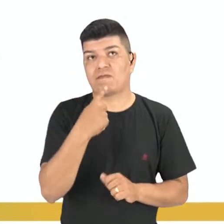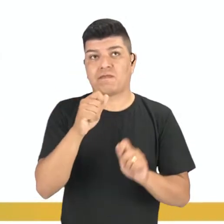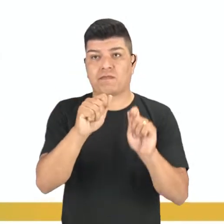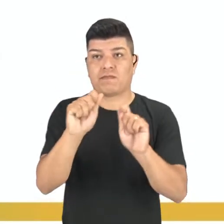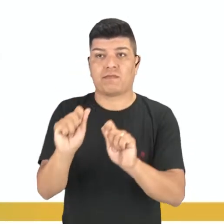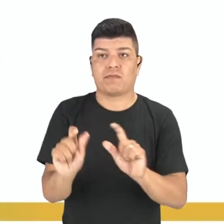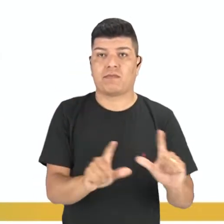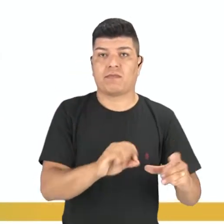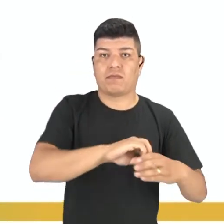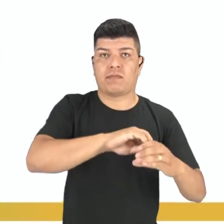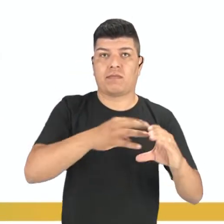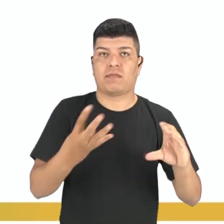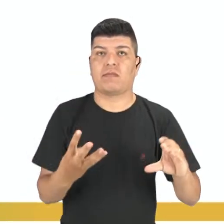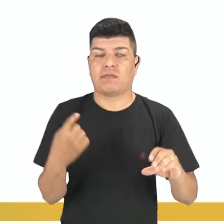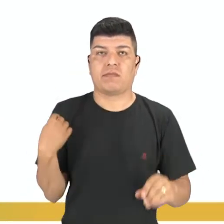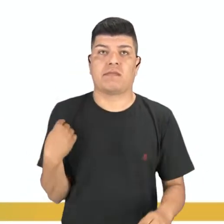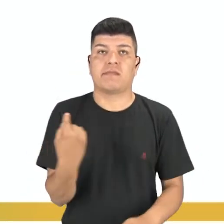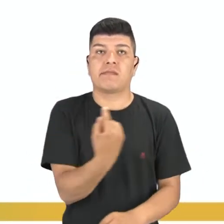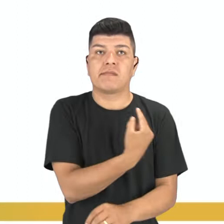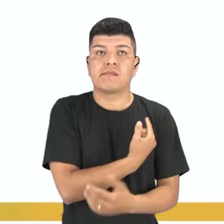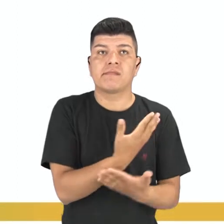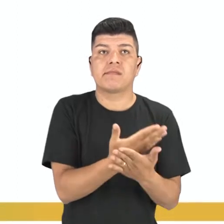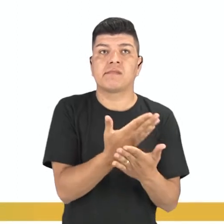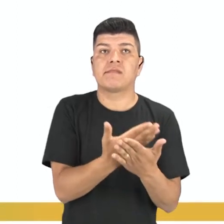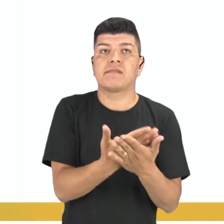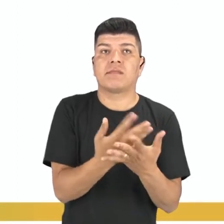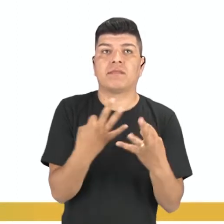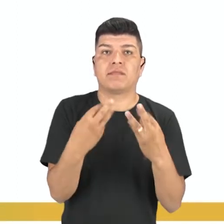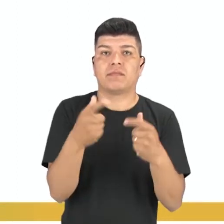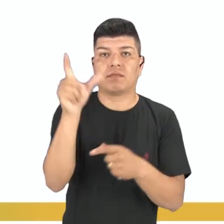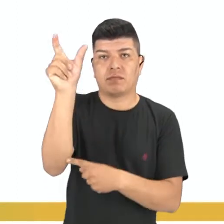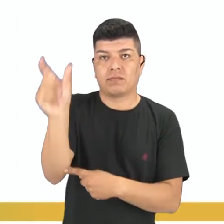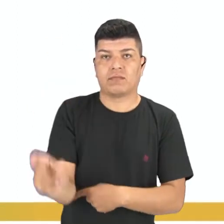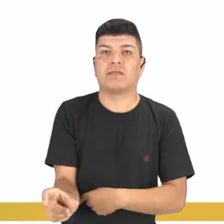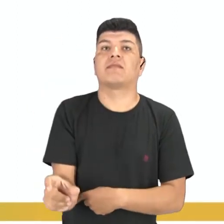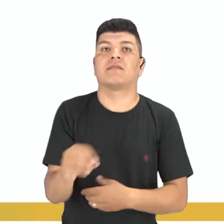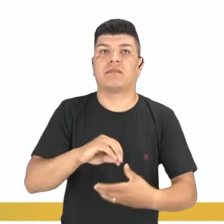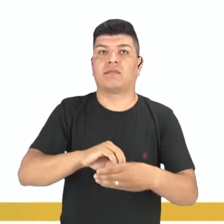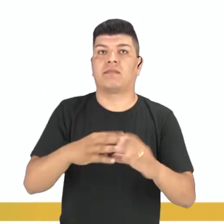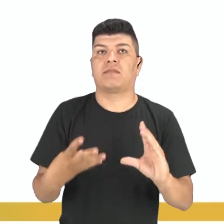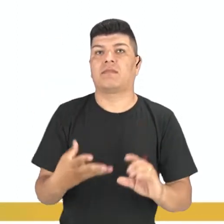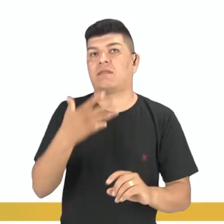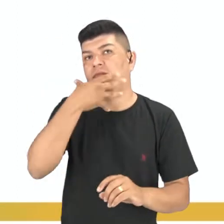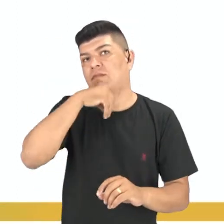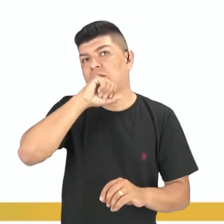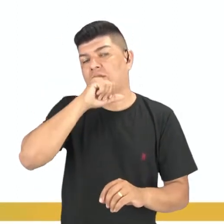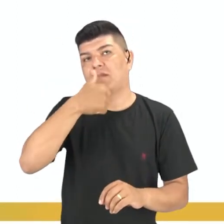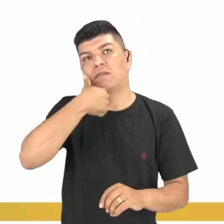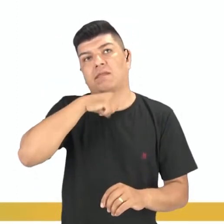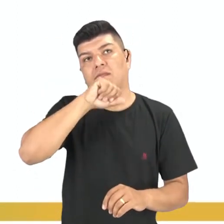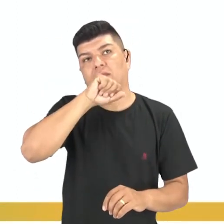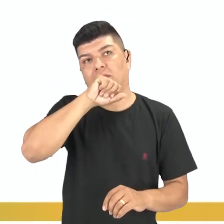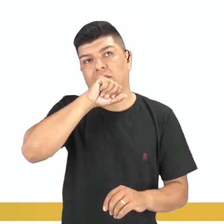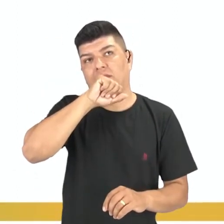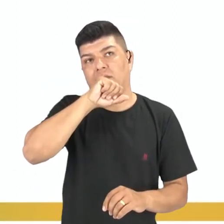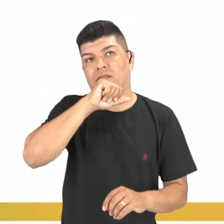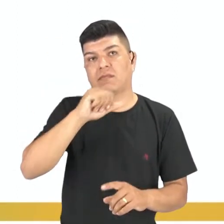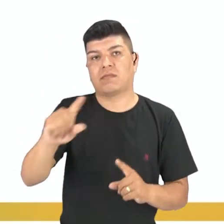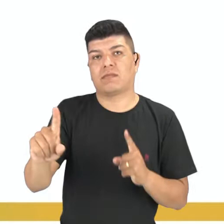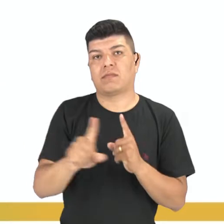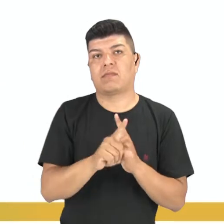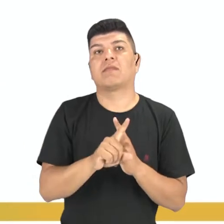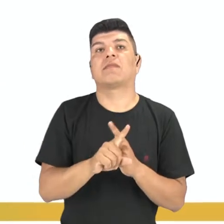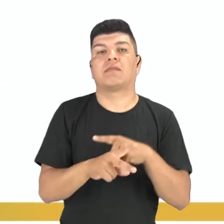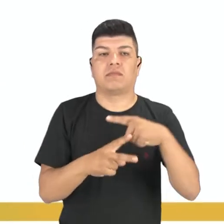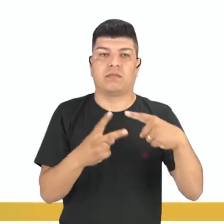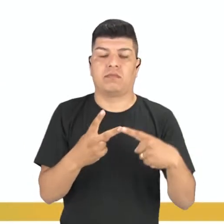já característica Nossa da aula e todo indivíduo é da características do pai e da mãe né então quando você tem o